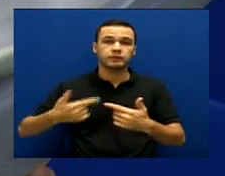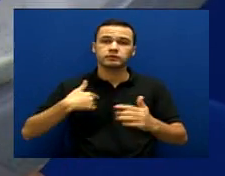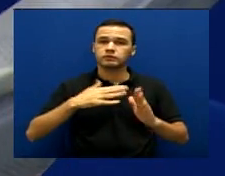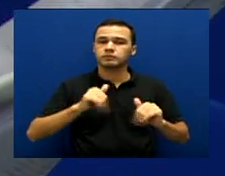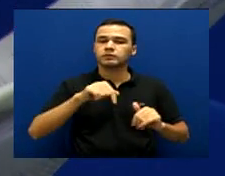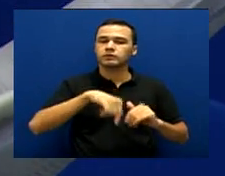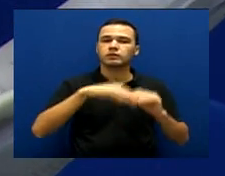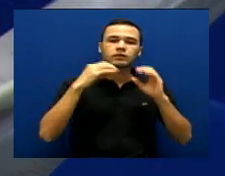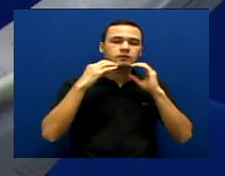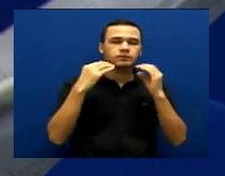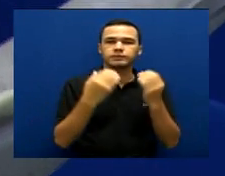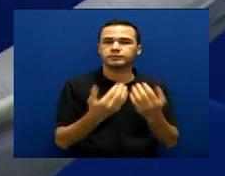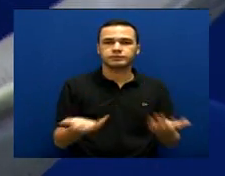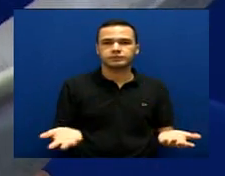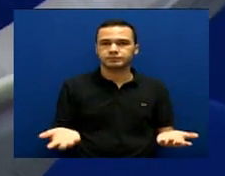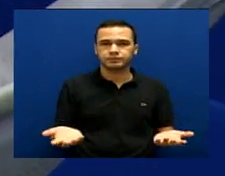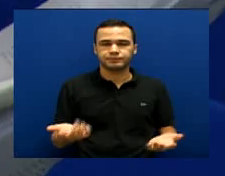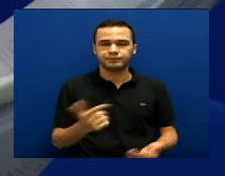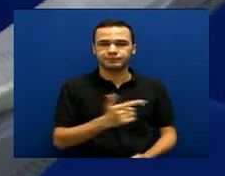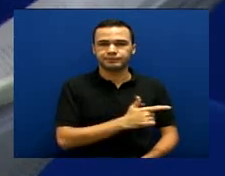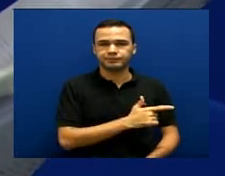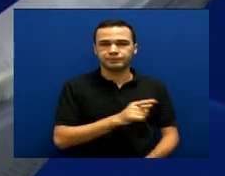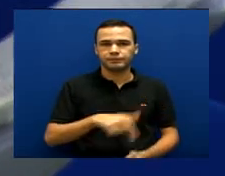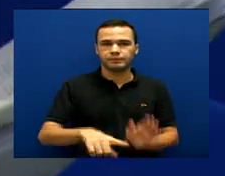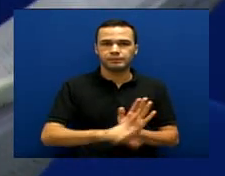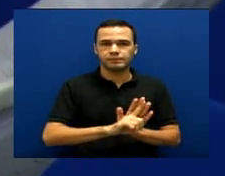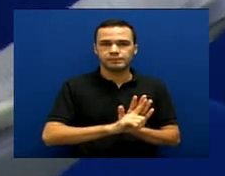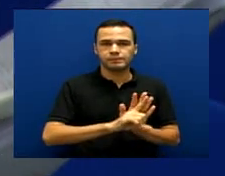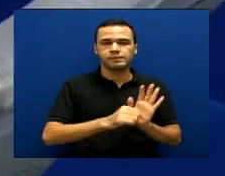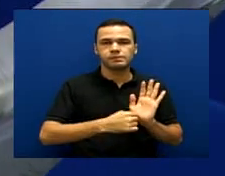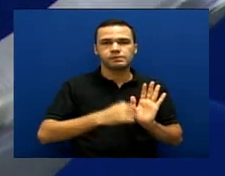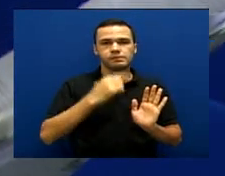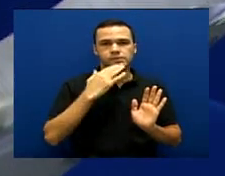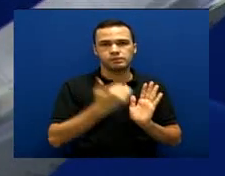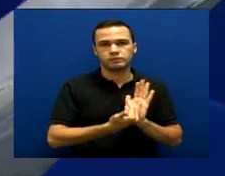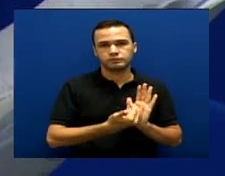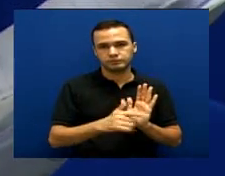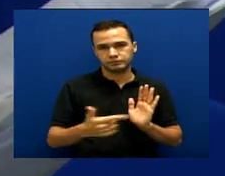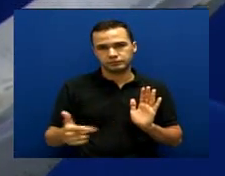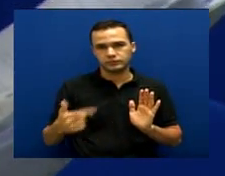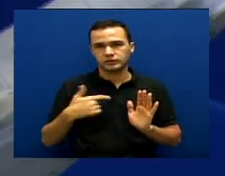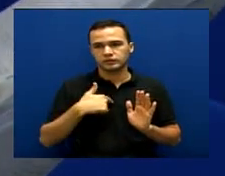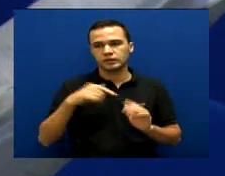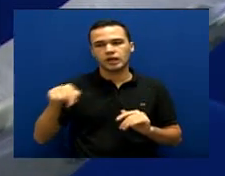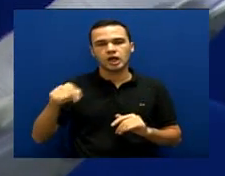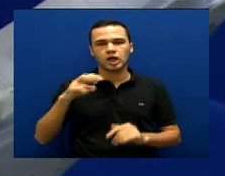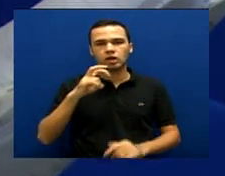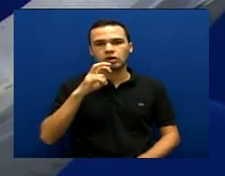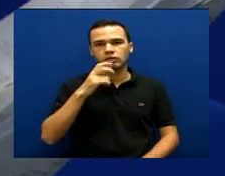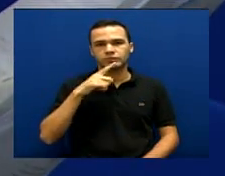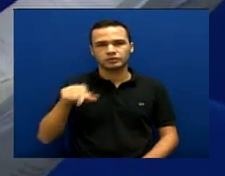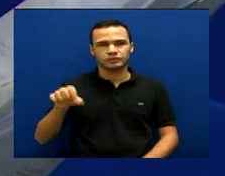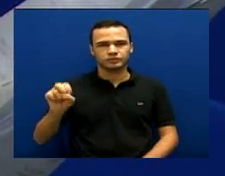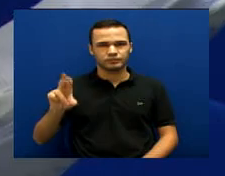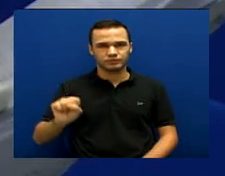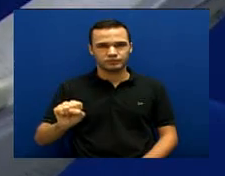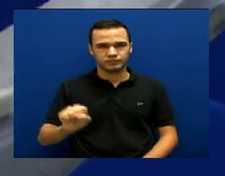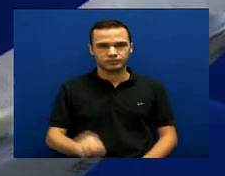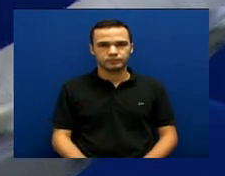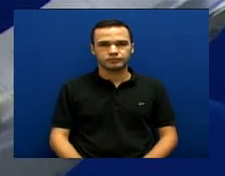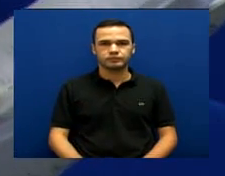para essa casa a revogação da lei municipal que decretou a situação de emergência mito sus é